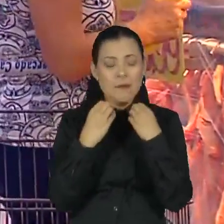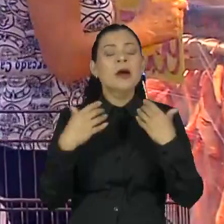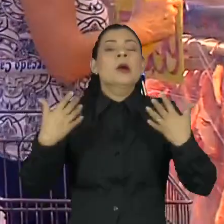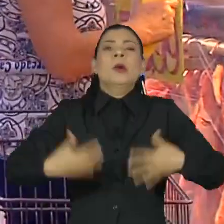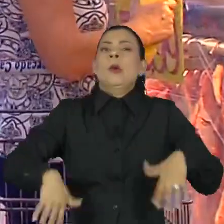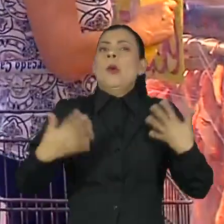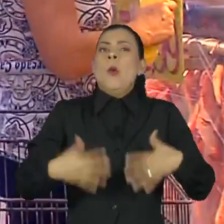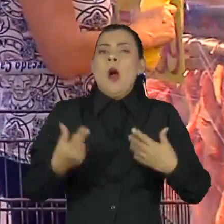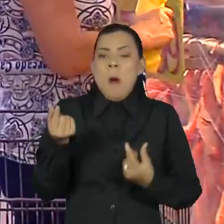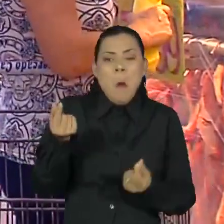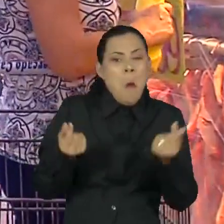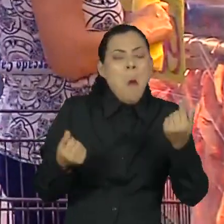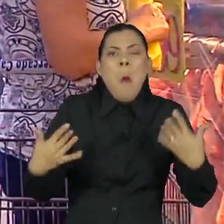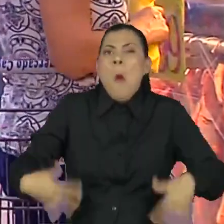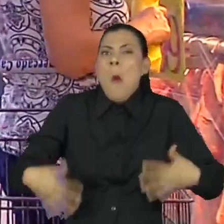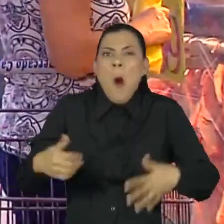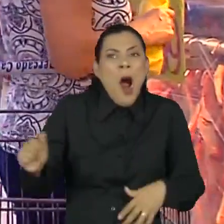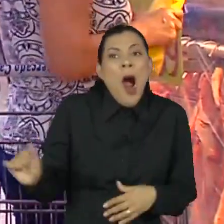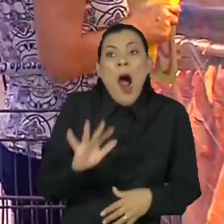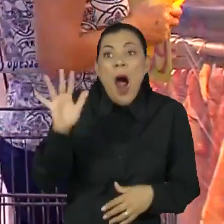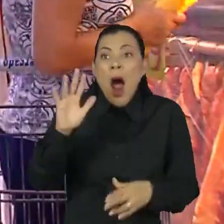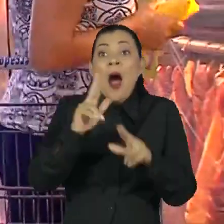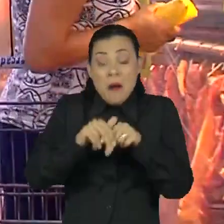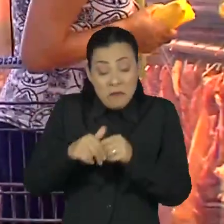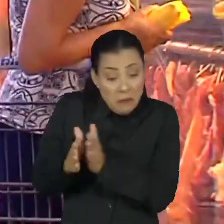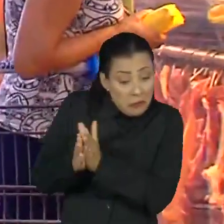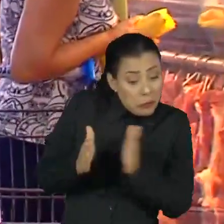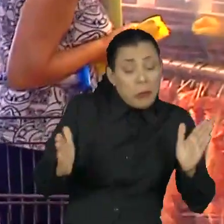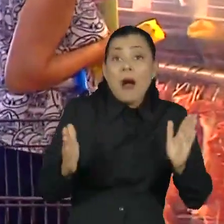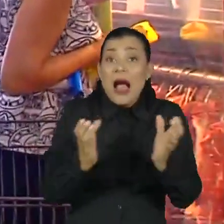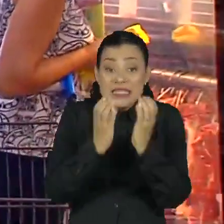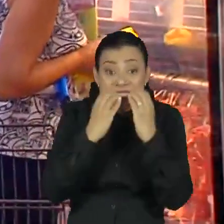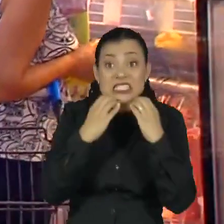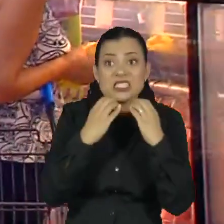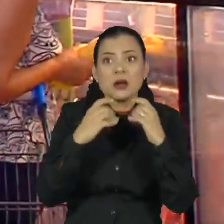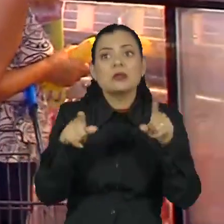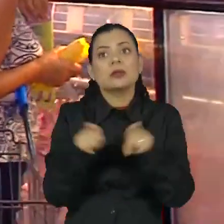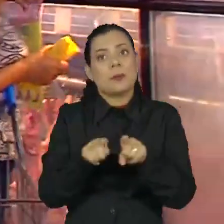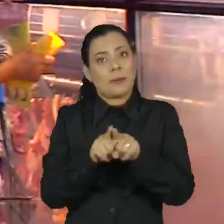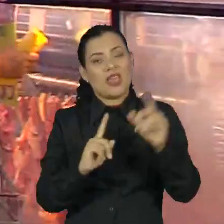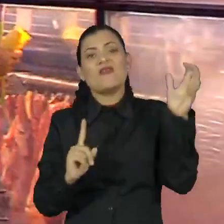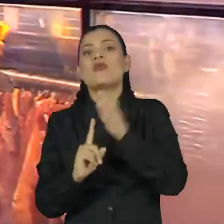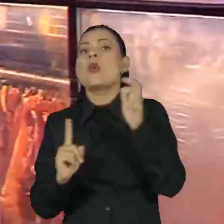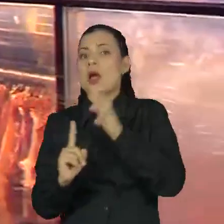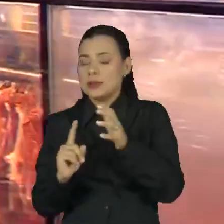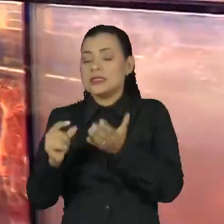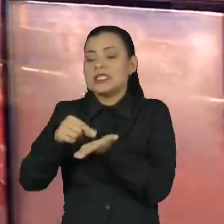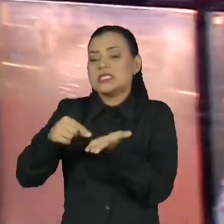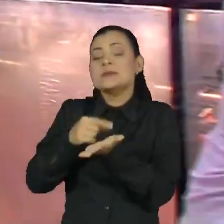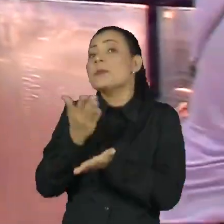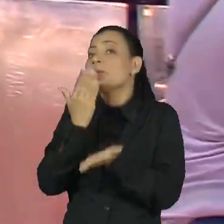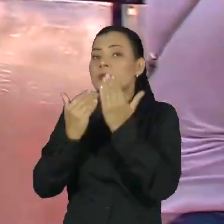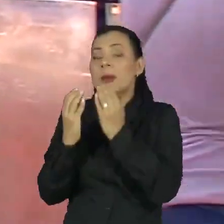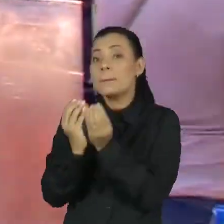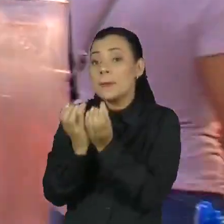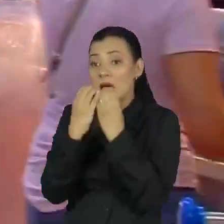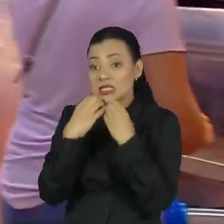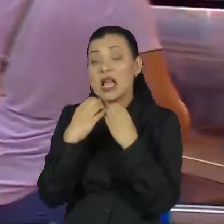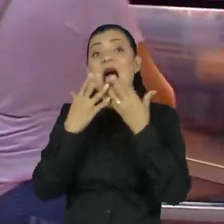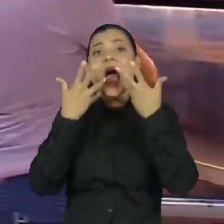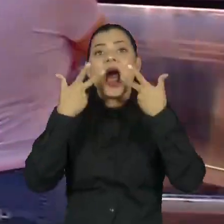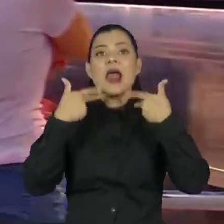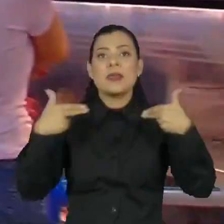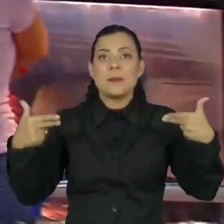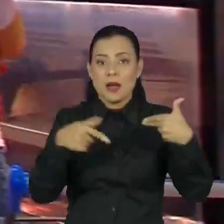de impactar o preço dessa versão que nós consumimos, há uma grande influência do grão no custo da alimentação dos